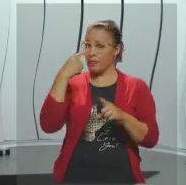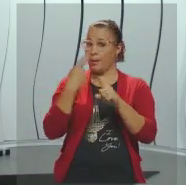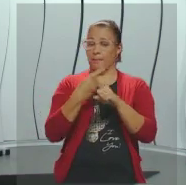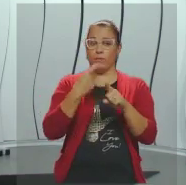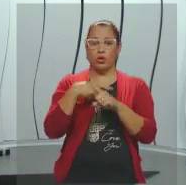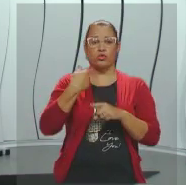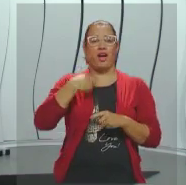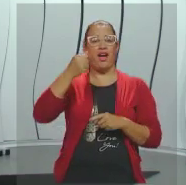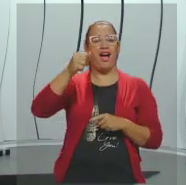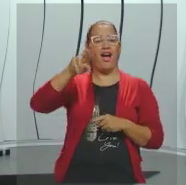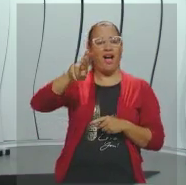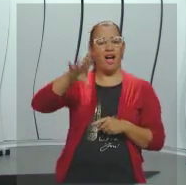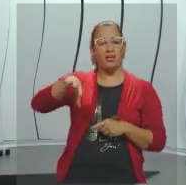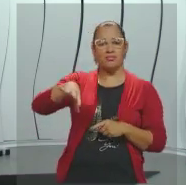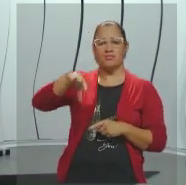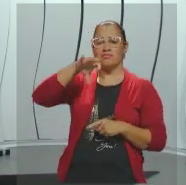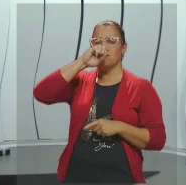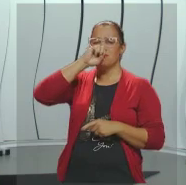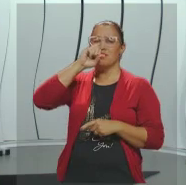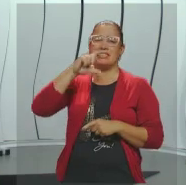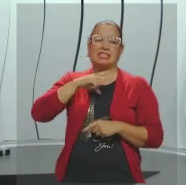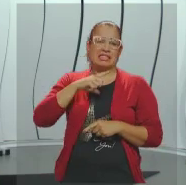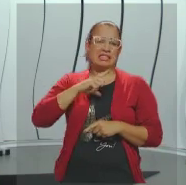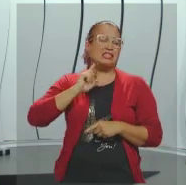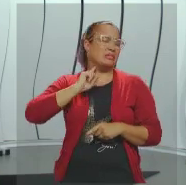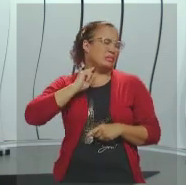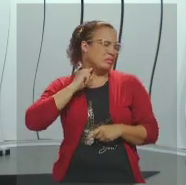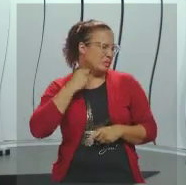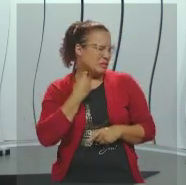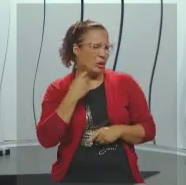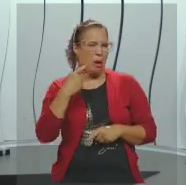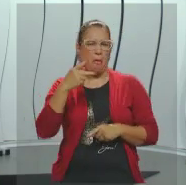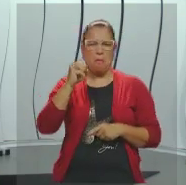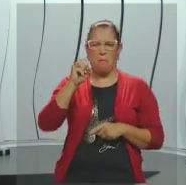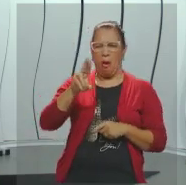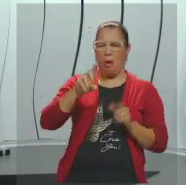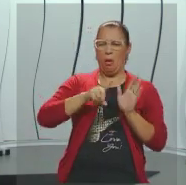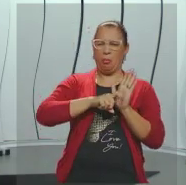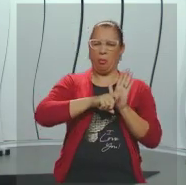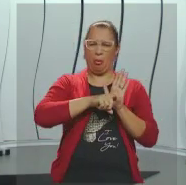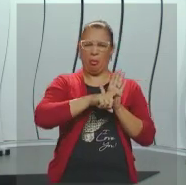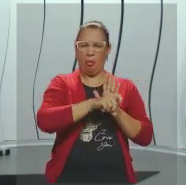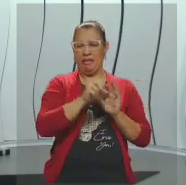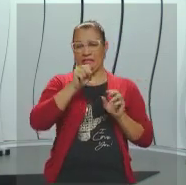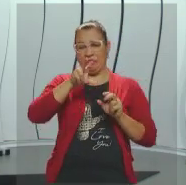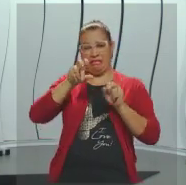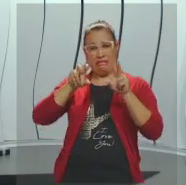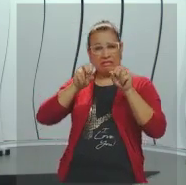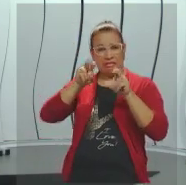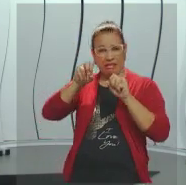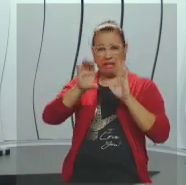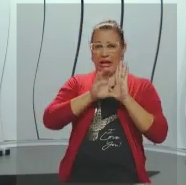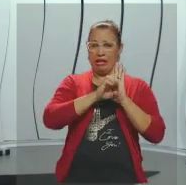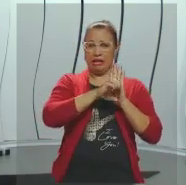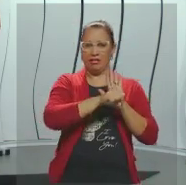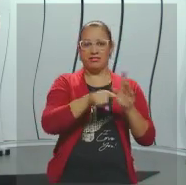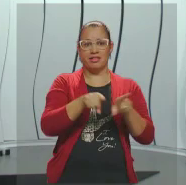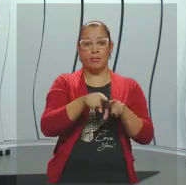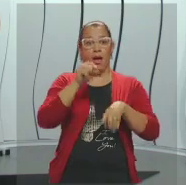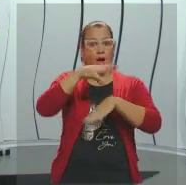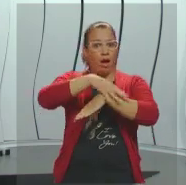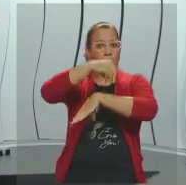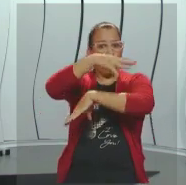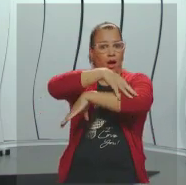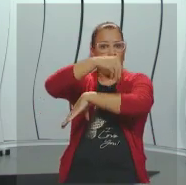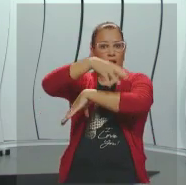ar que nós respiramos, ele pode ter impurezas, poeira, micro-organismos como vírus e bactérias, e esses pelos ajudam